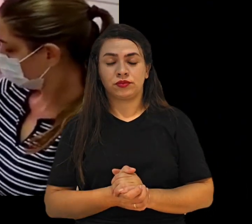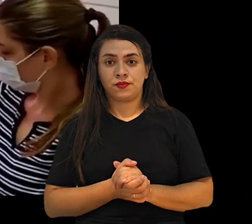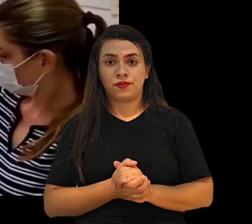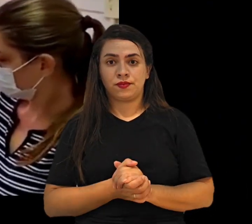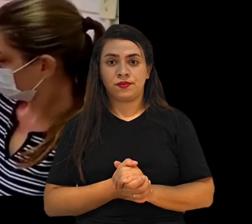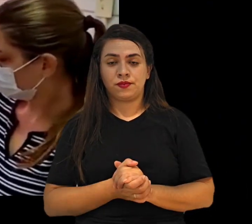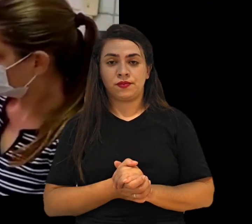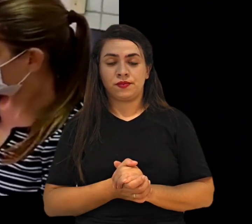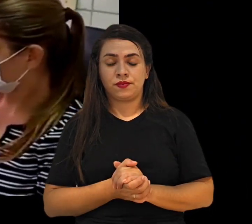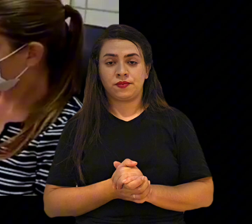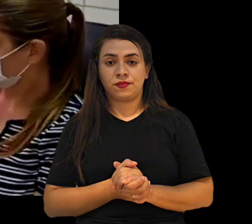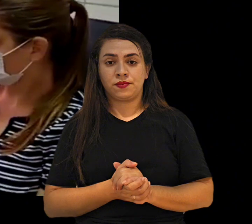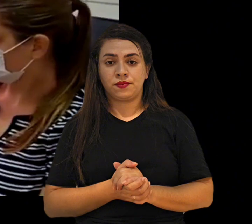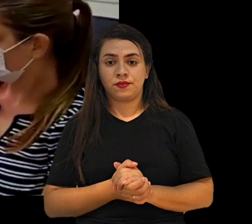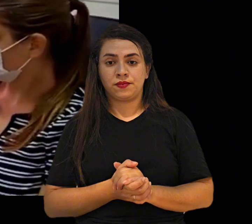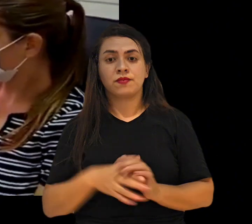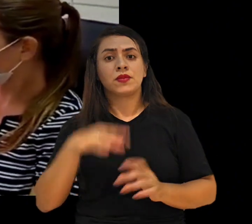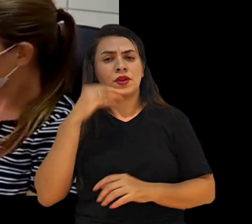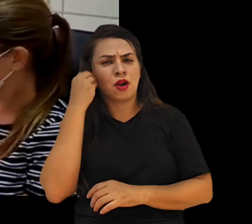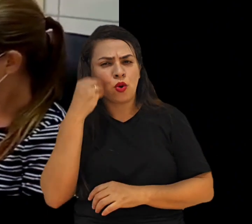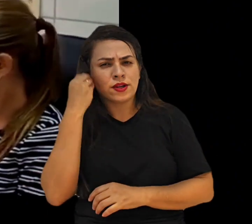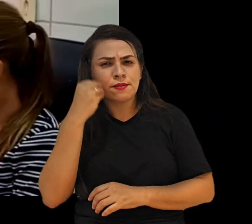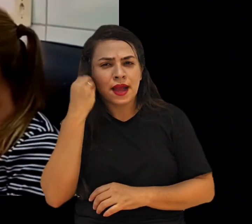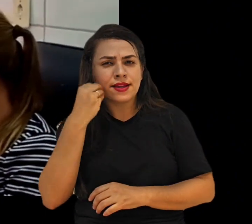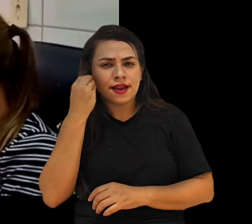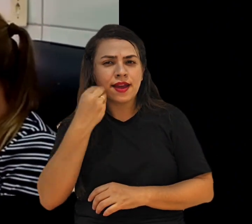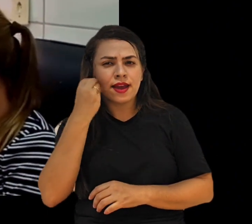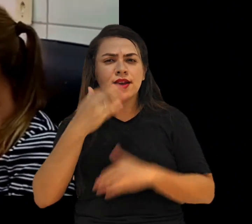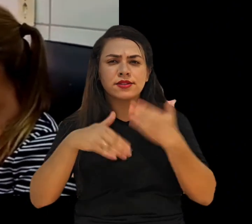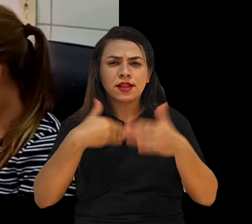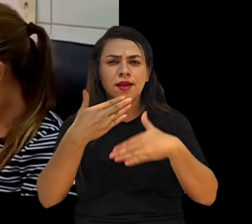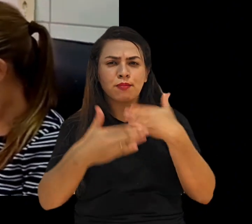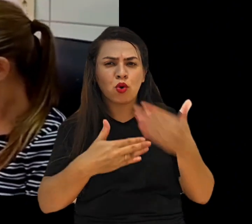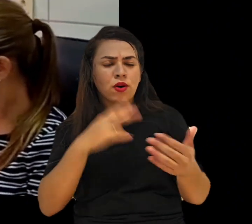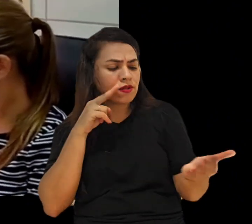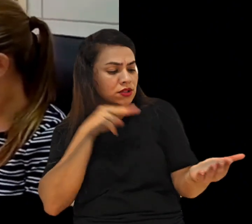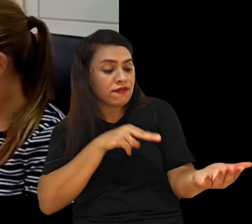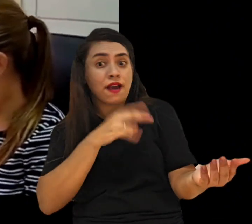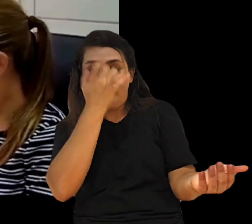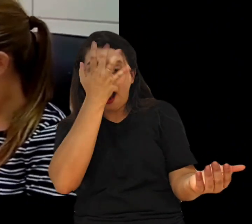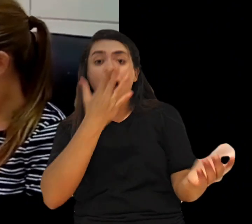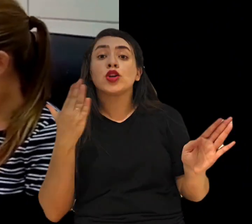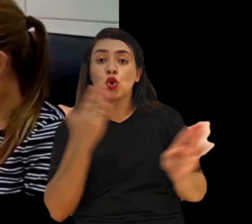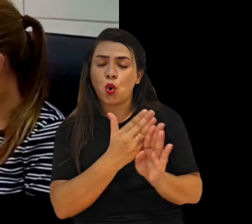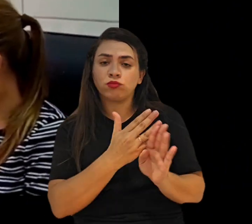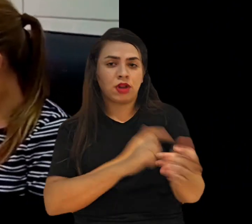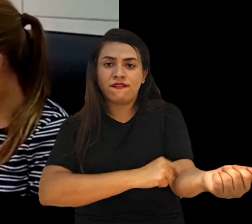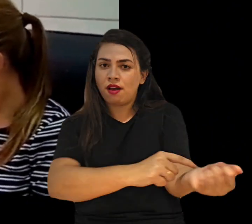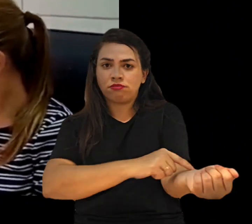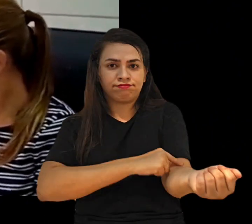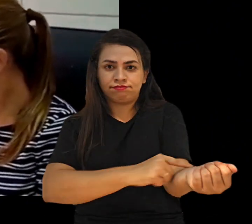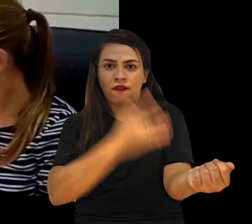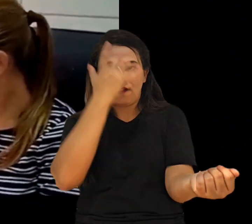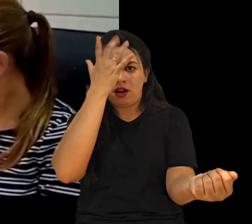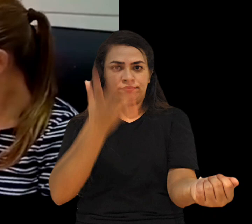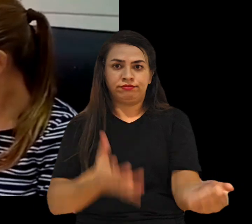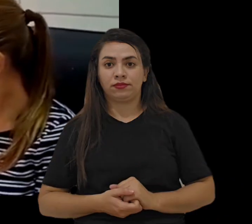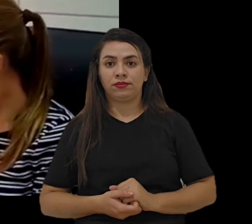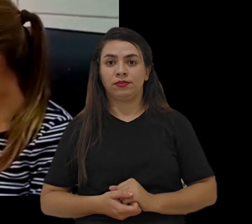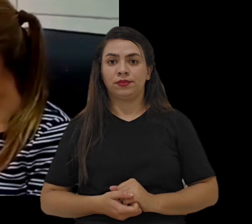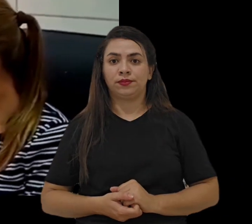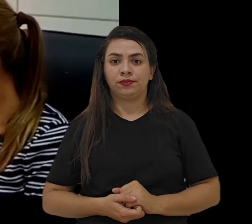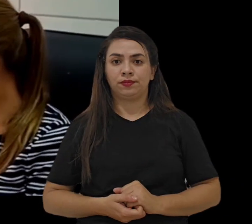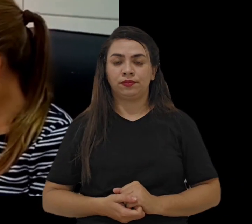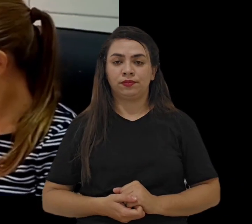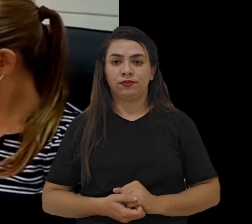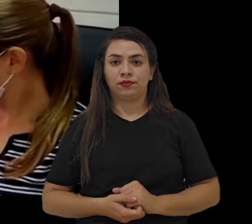mais ou menos mede os 4 dedos. Com o tempo vocês não vão precisar colocar mais a mão não, só de olhar já sabe. Coloca uma sobre